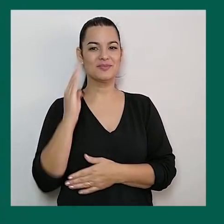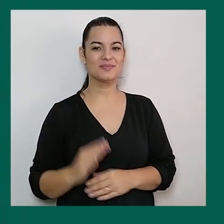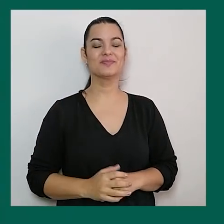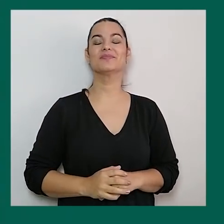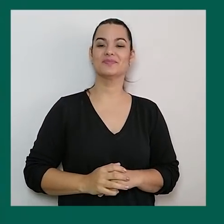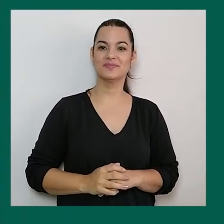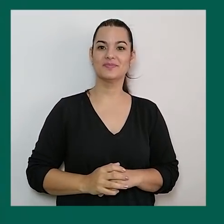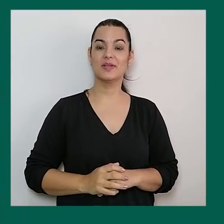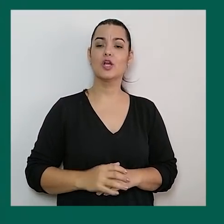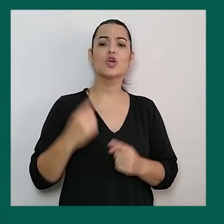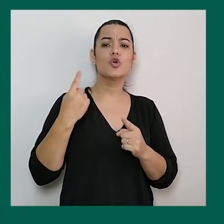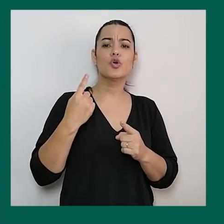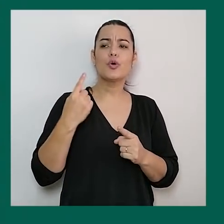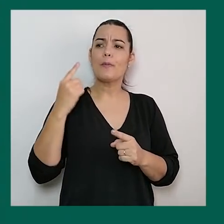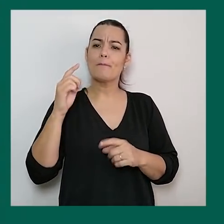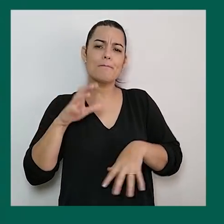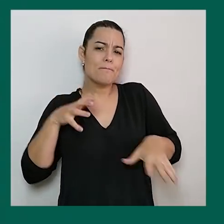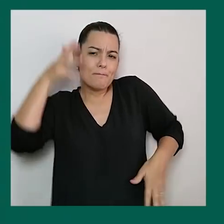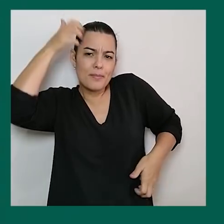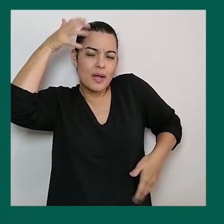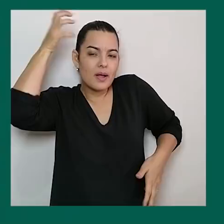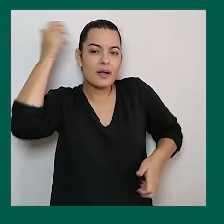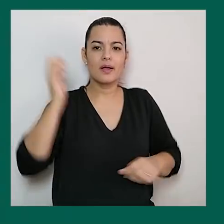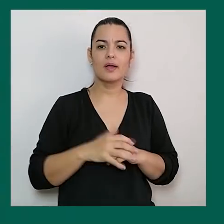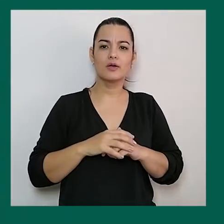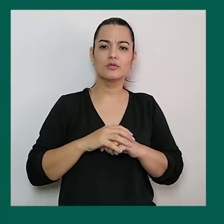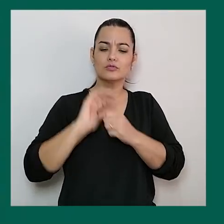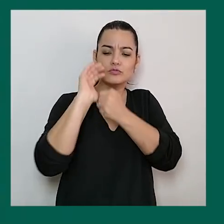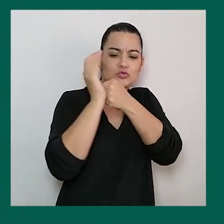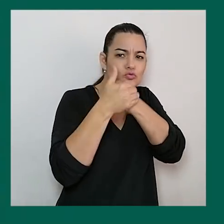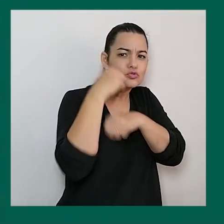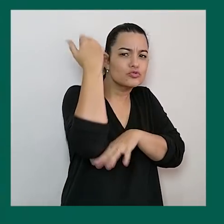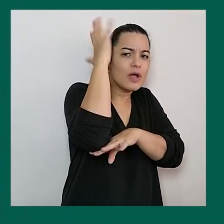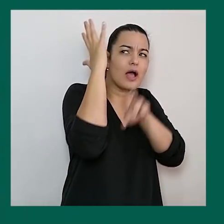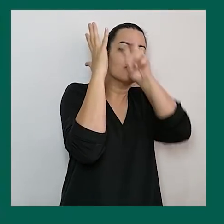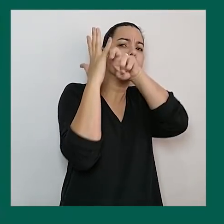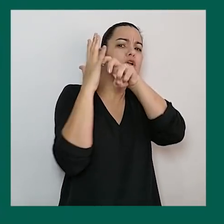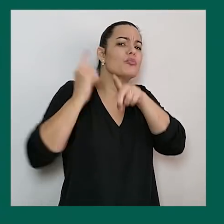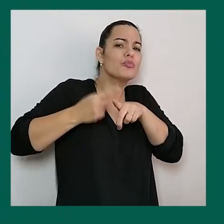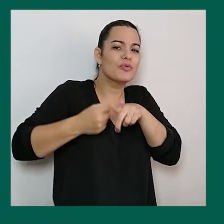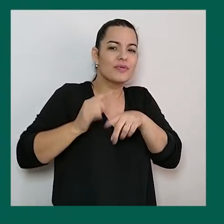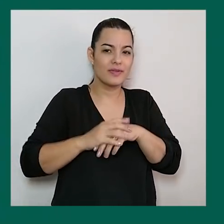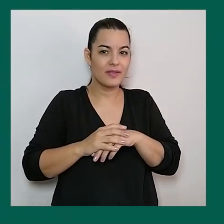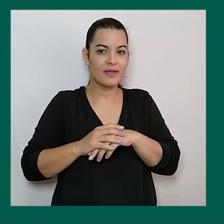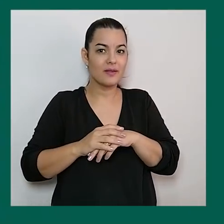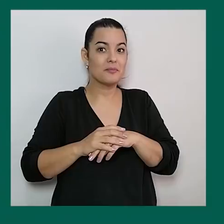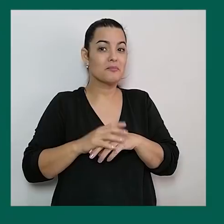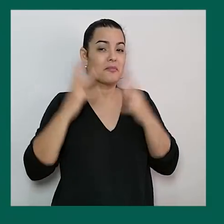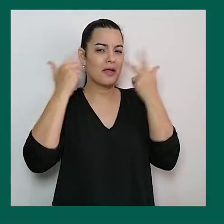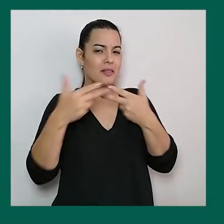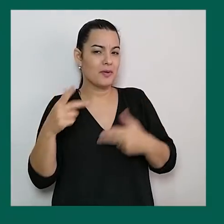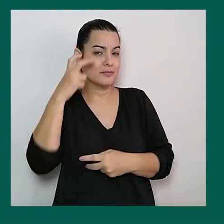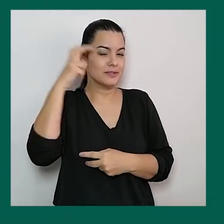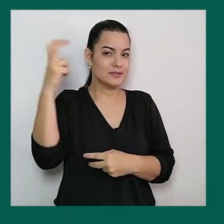Quem sabe dessa história é um dos mais espertos animais da floresta. Escutem só a sua versão.